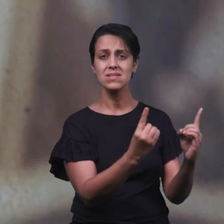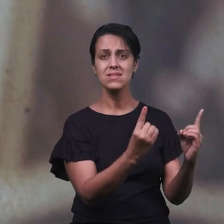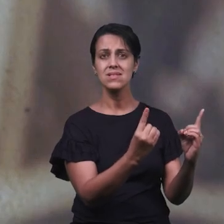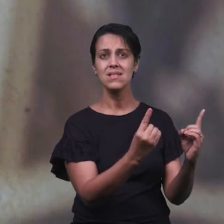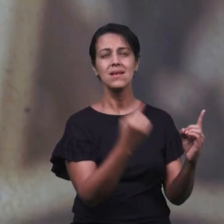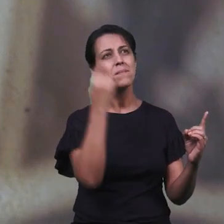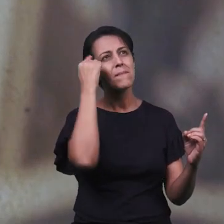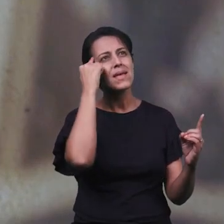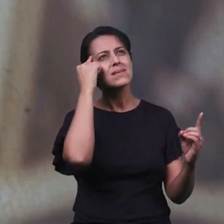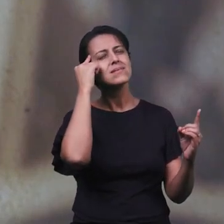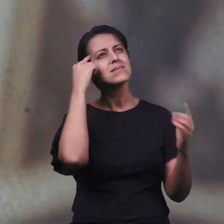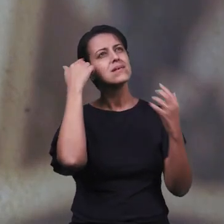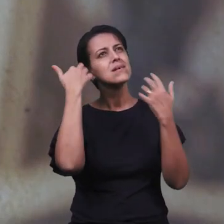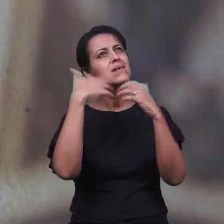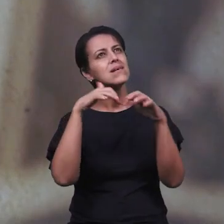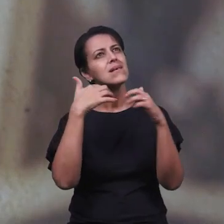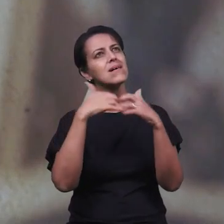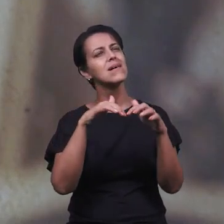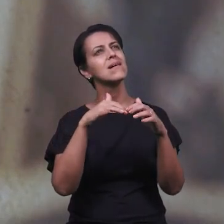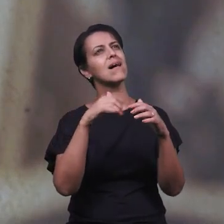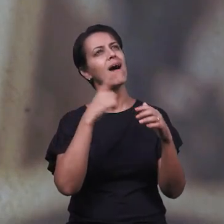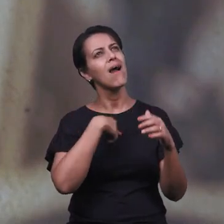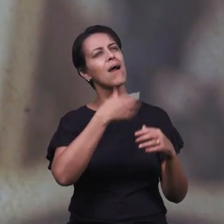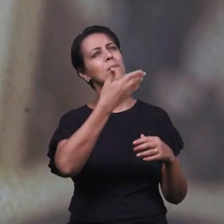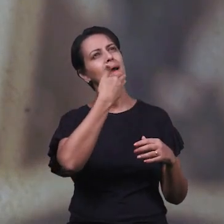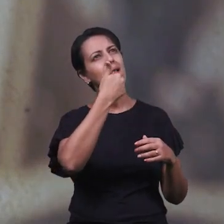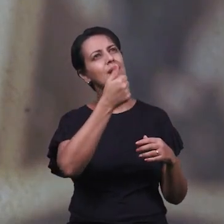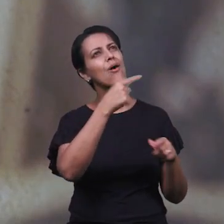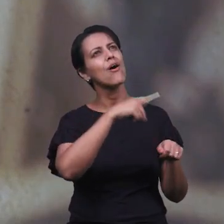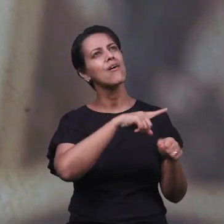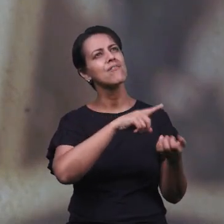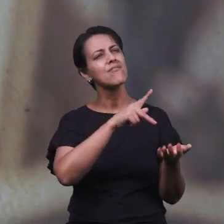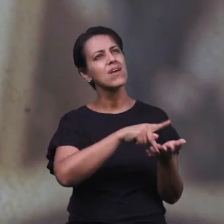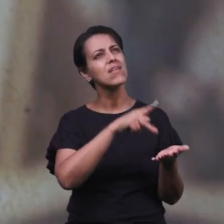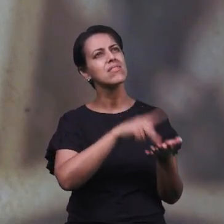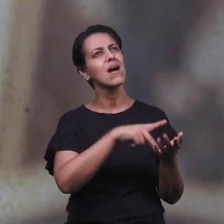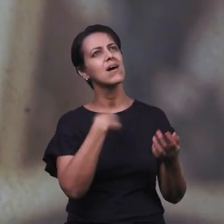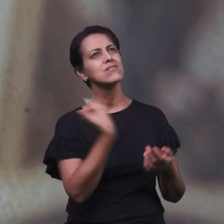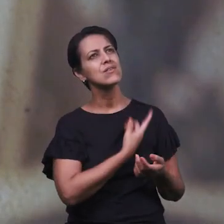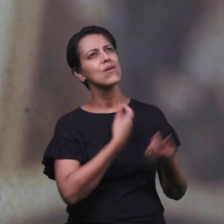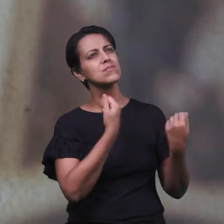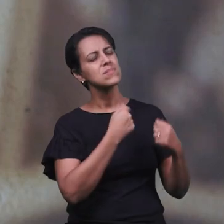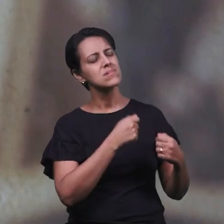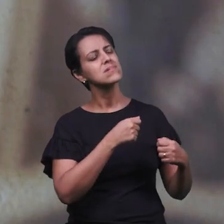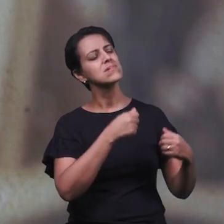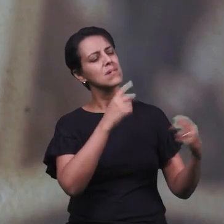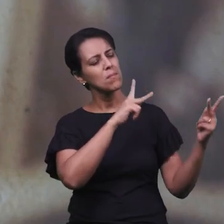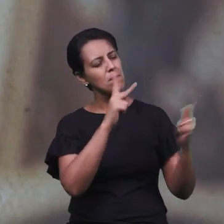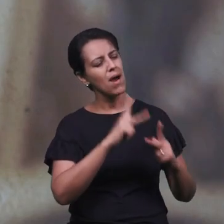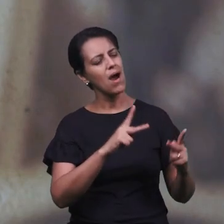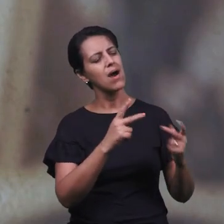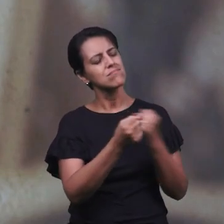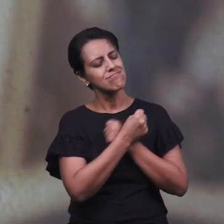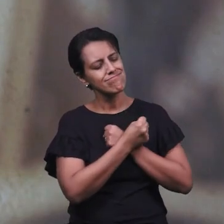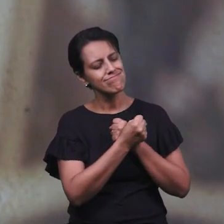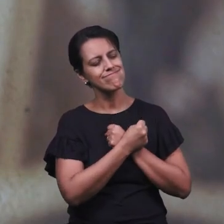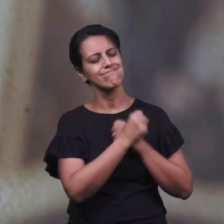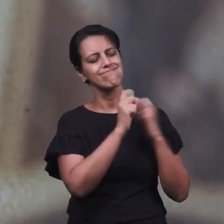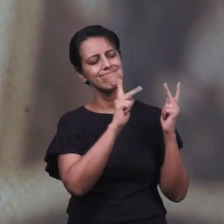param para poder fazer o mínimo assim de uma consideração, de uma análise, para ver o quanto que